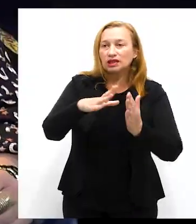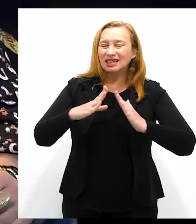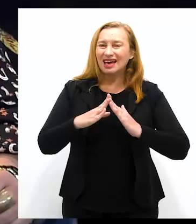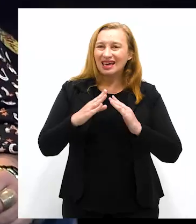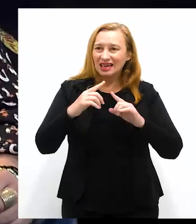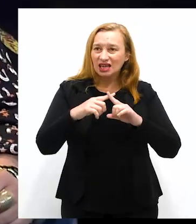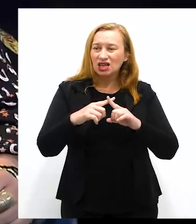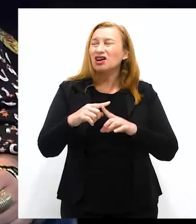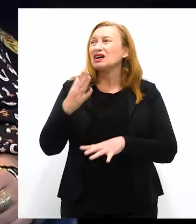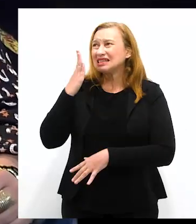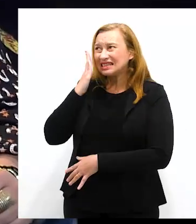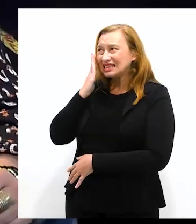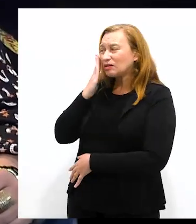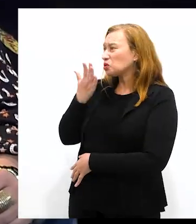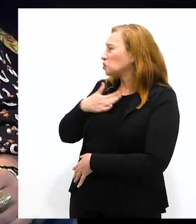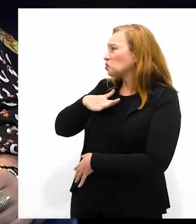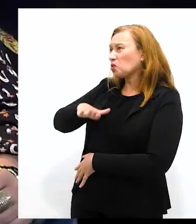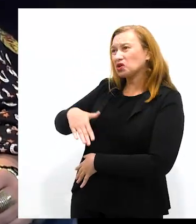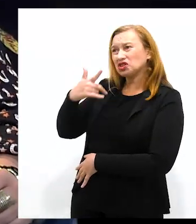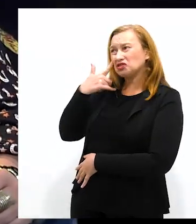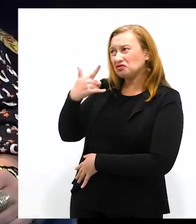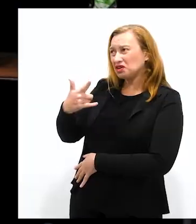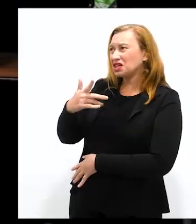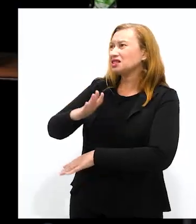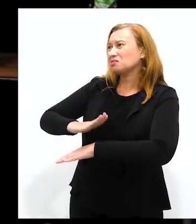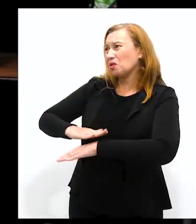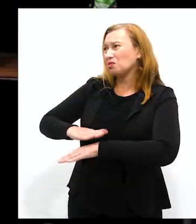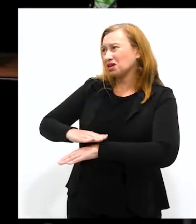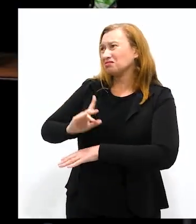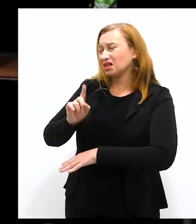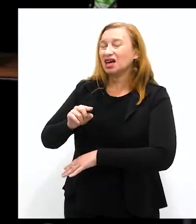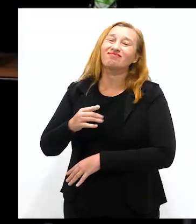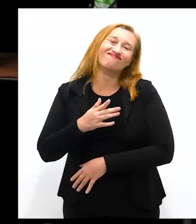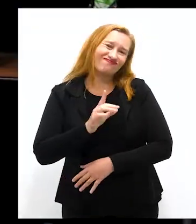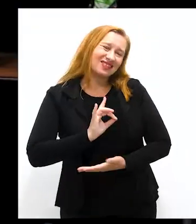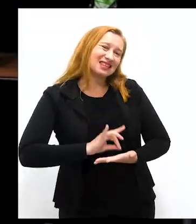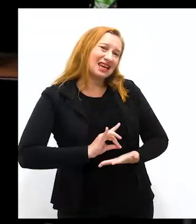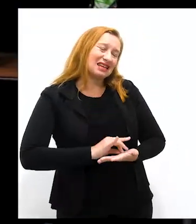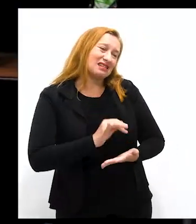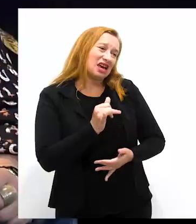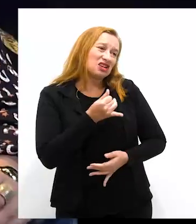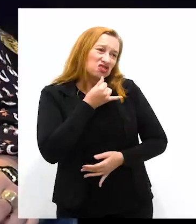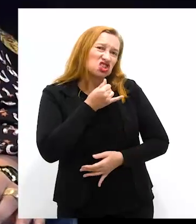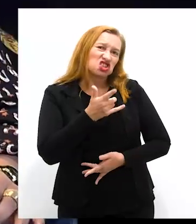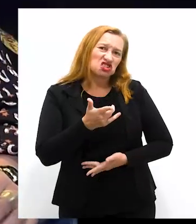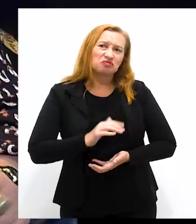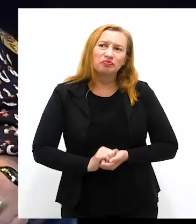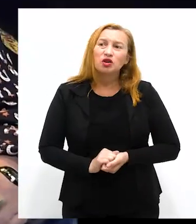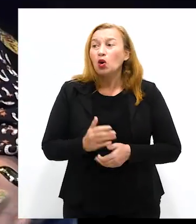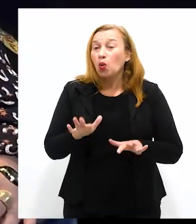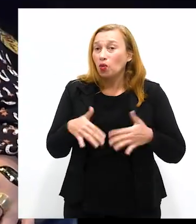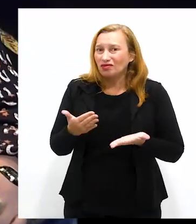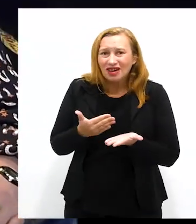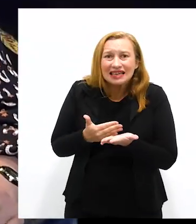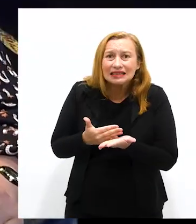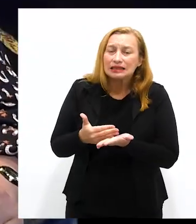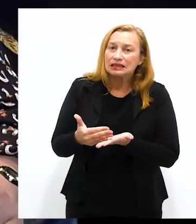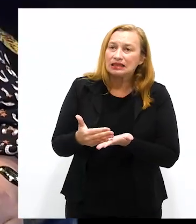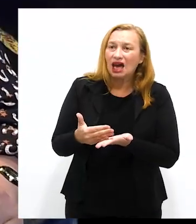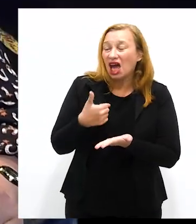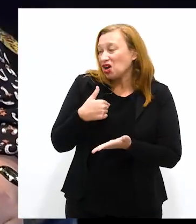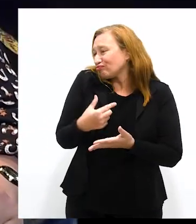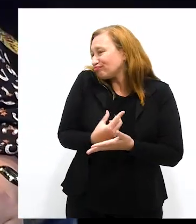que eu não assisto na Paixão de Cristo, né? É muito, muito chocante, né? É a única cena. Quando vai